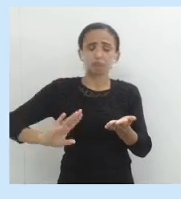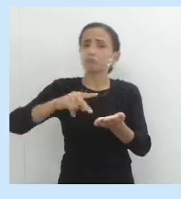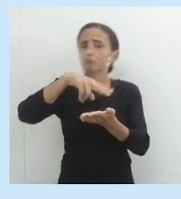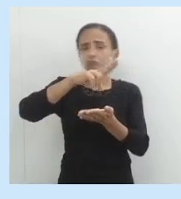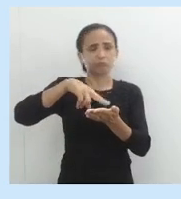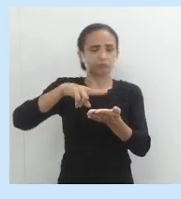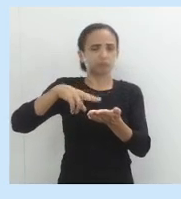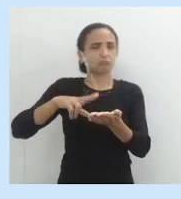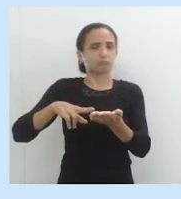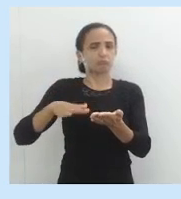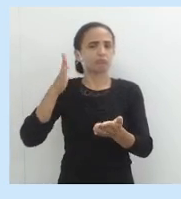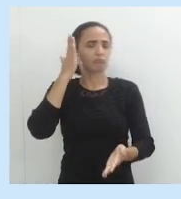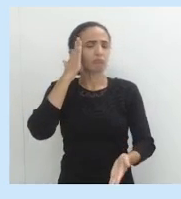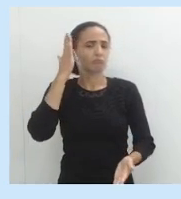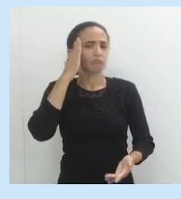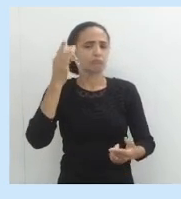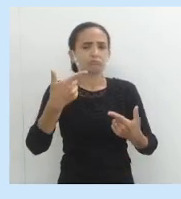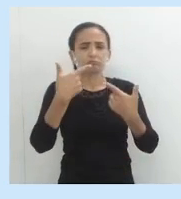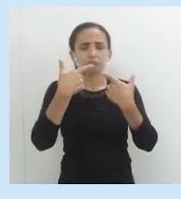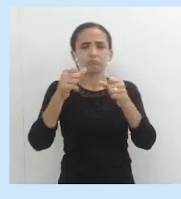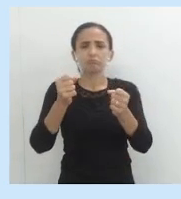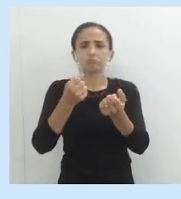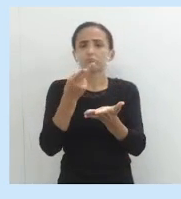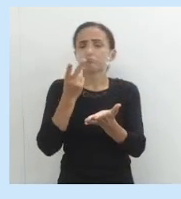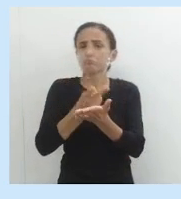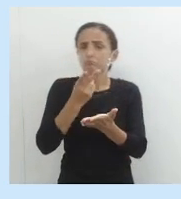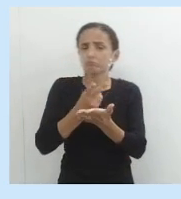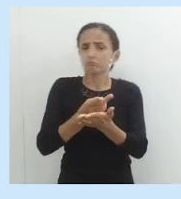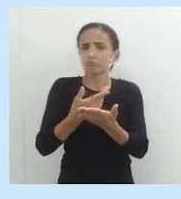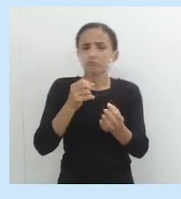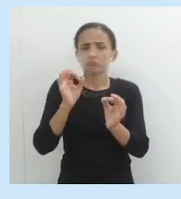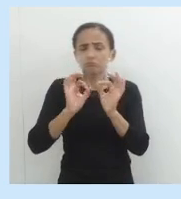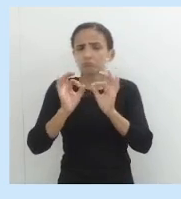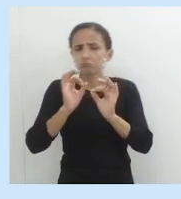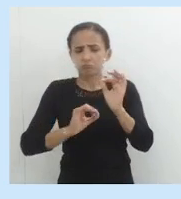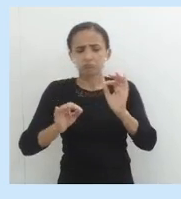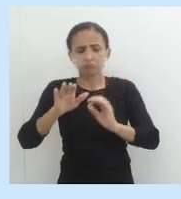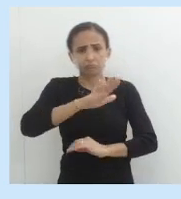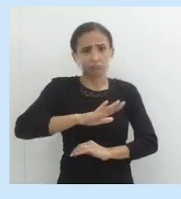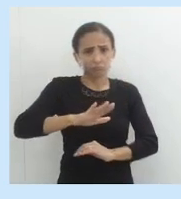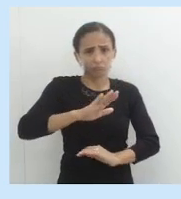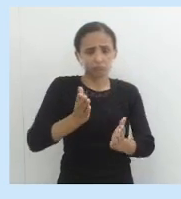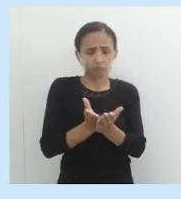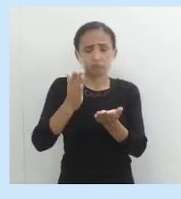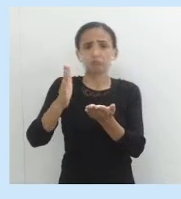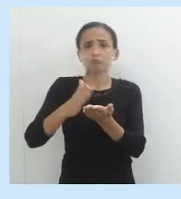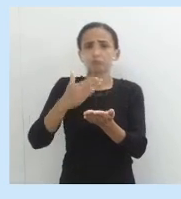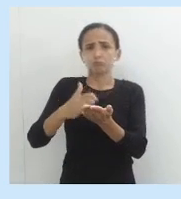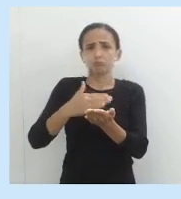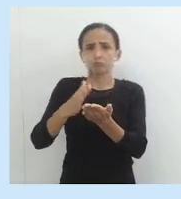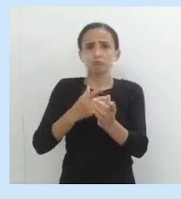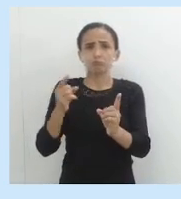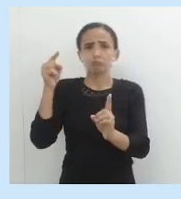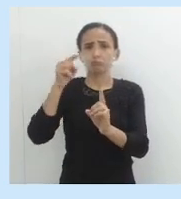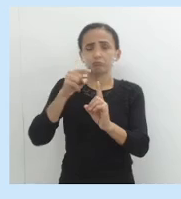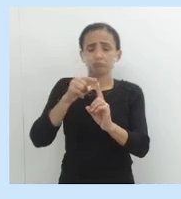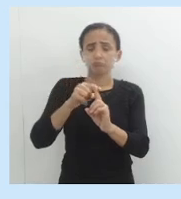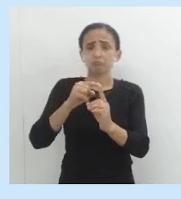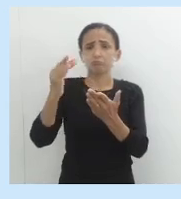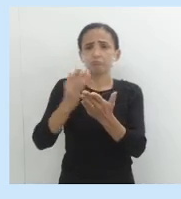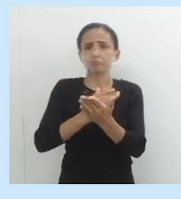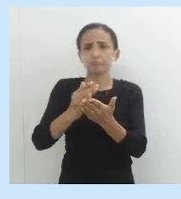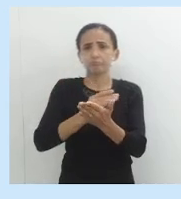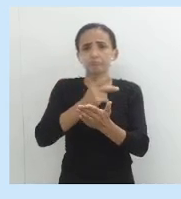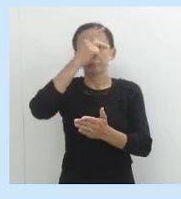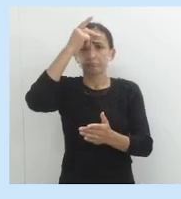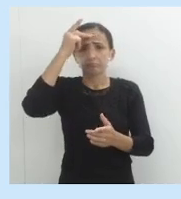sabia ou entendia o latim e sabia ler também. Então, os livros nas iluminuras, eles eram destinados a poucas pessoas. Ou para o